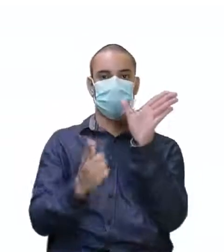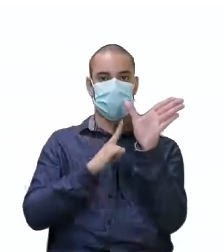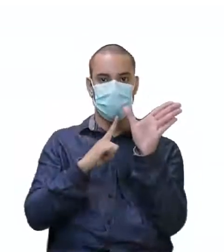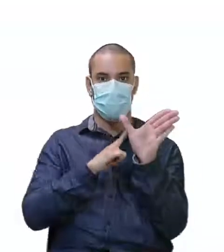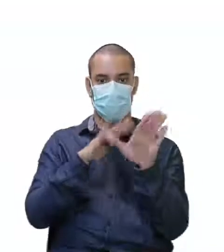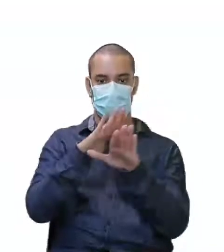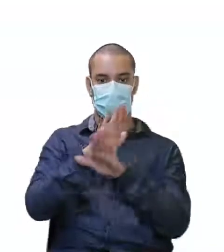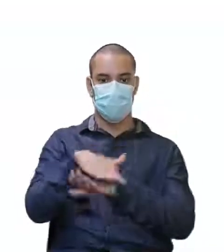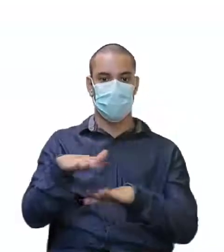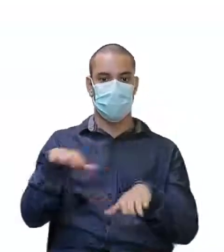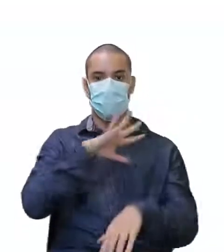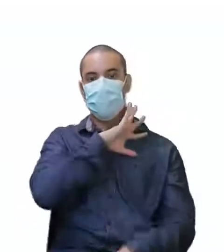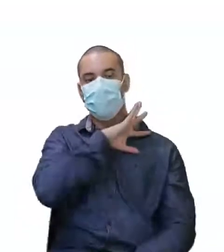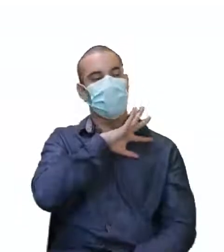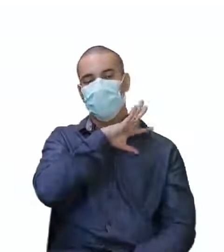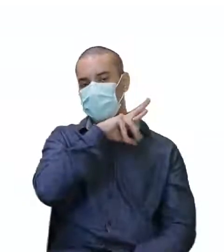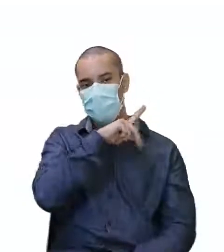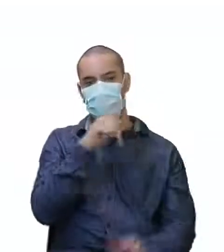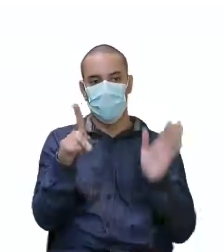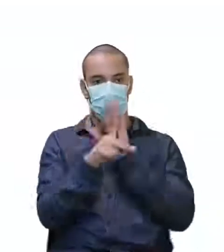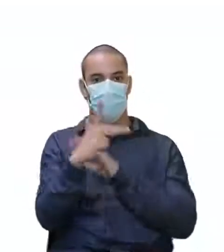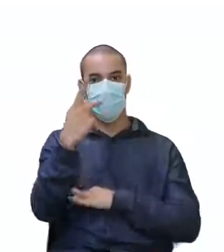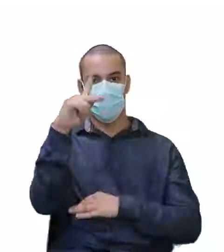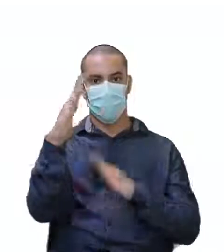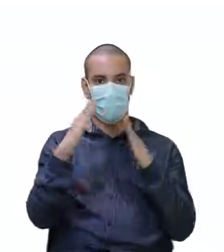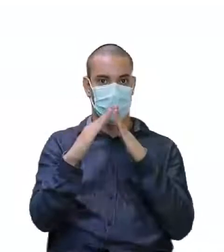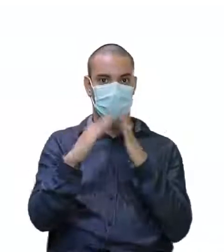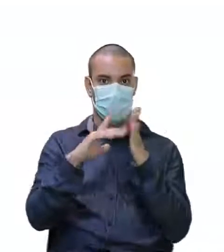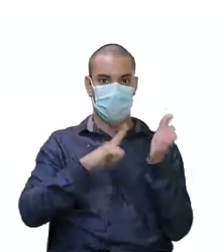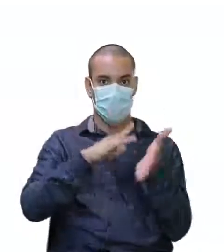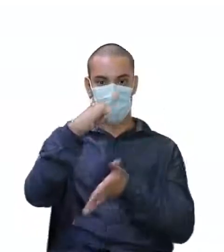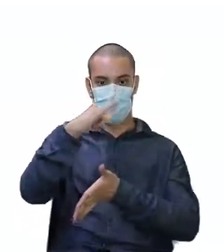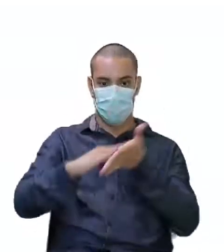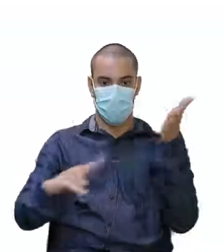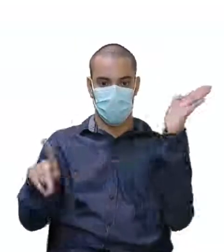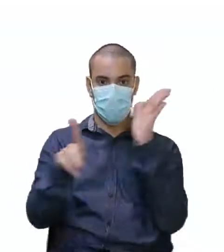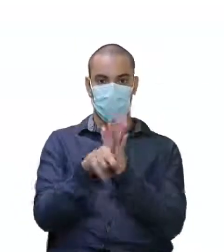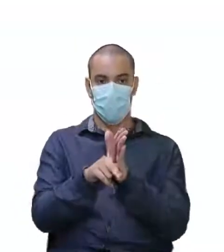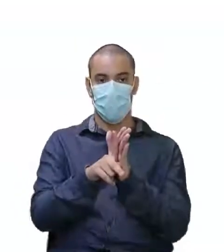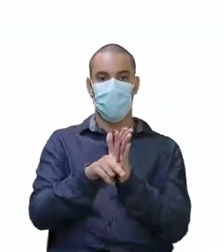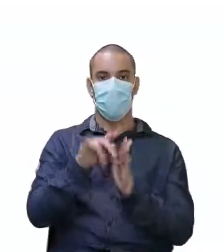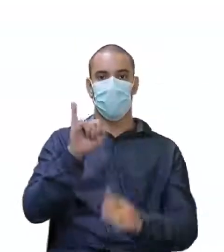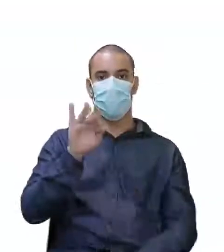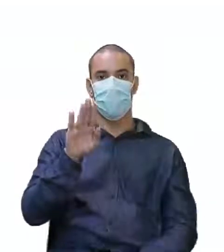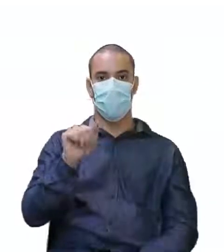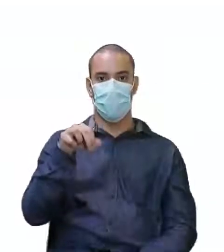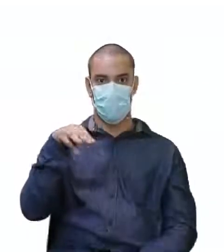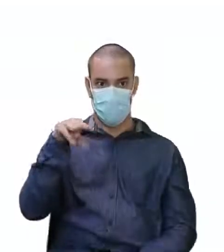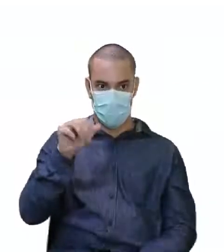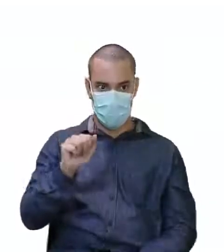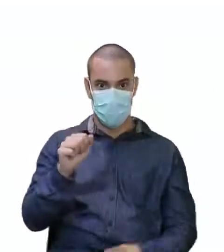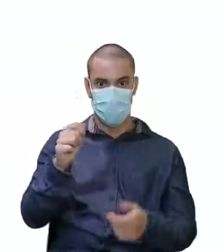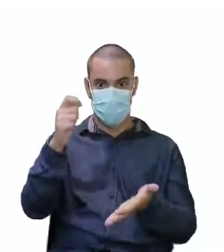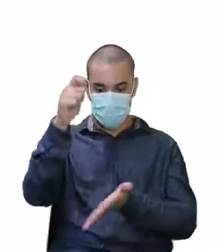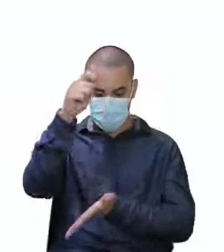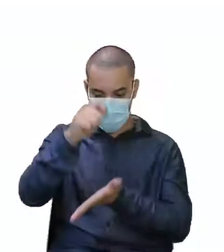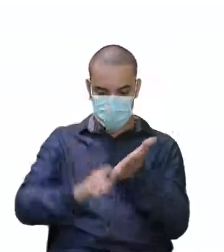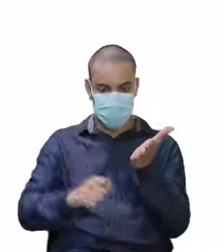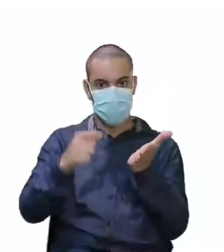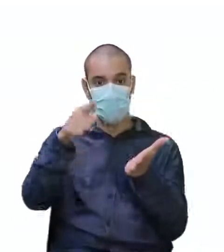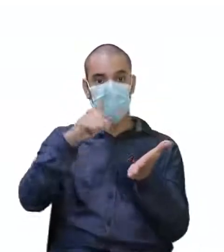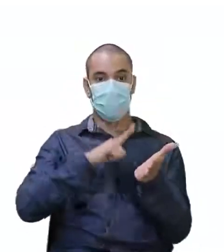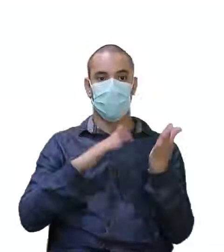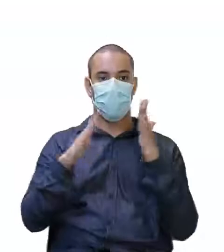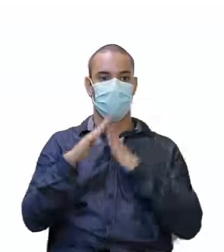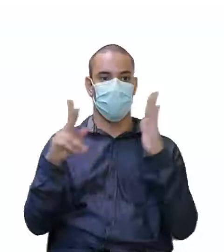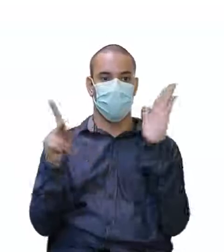animal exótico com a sua devida licença ambiental, é claro, né? Autorização dos órgãos